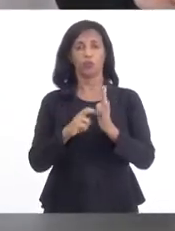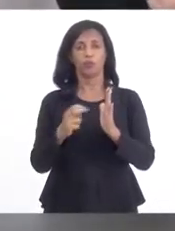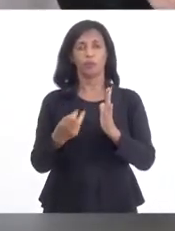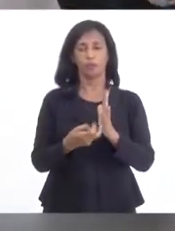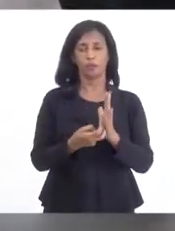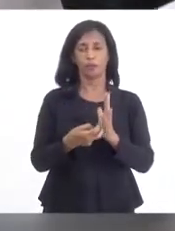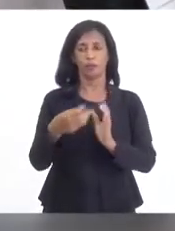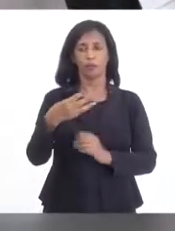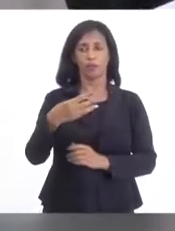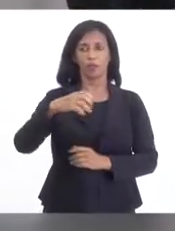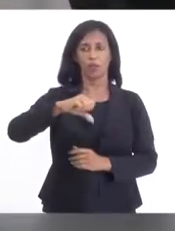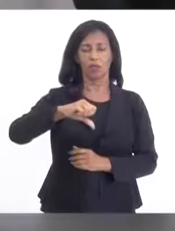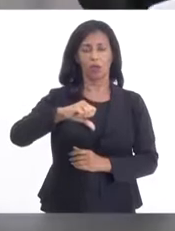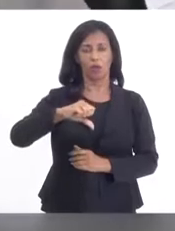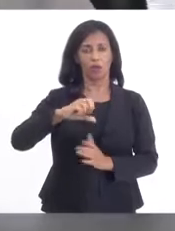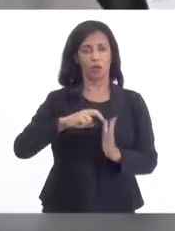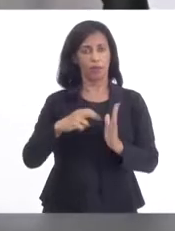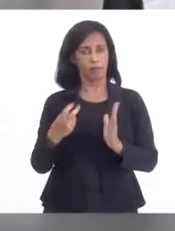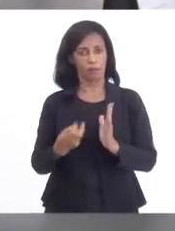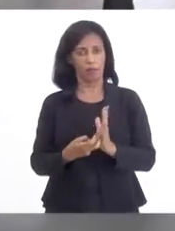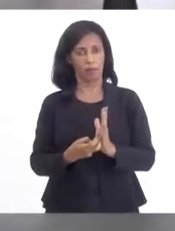a 39 emendas,